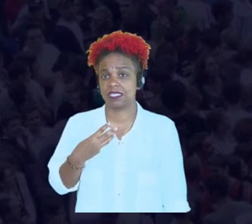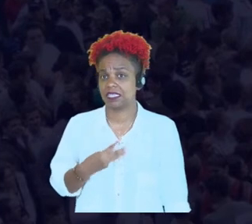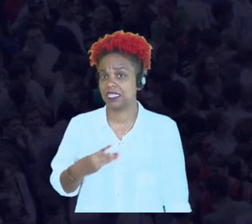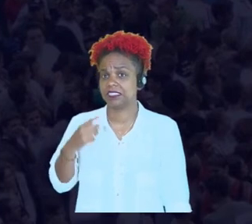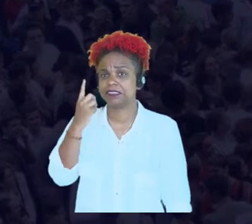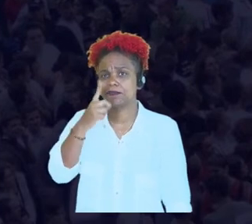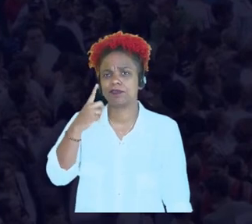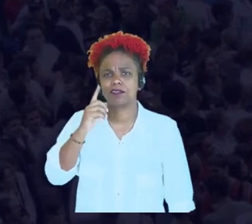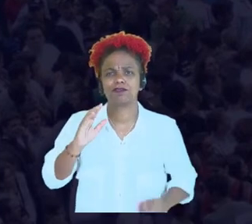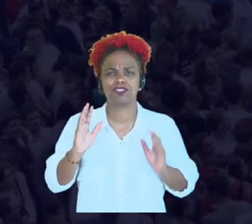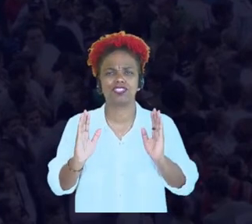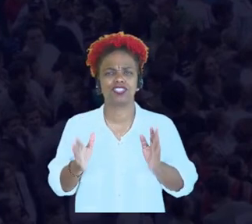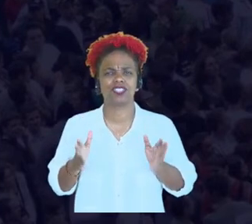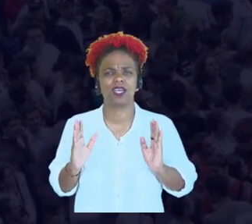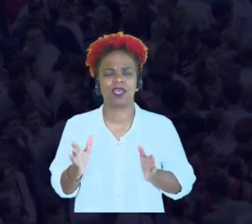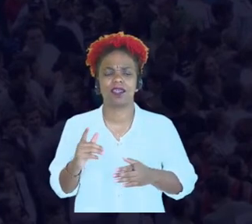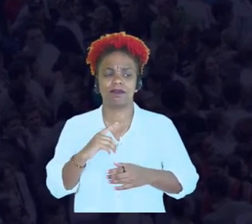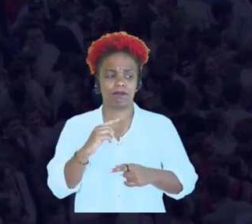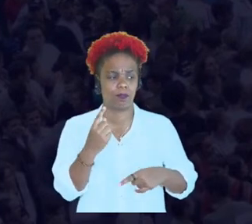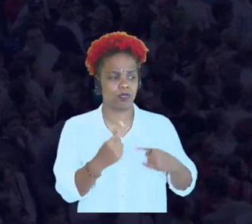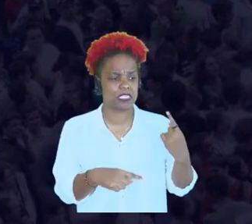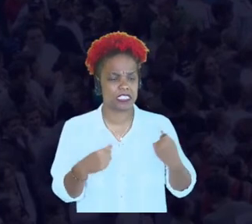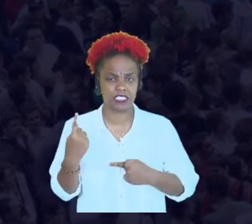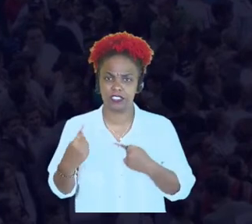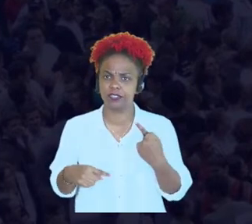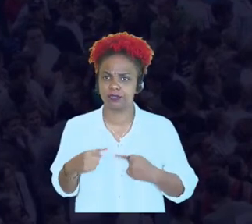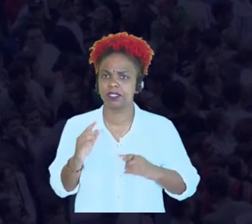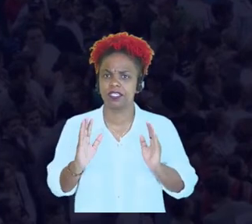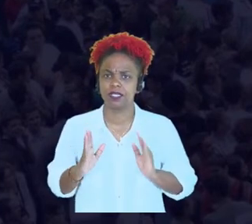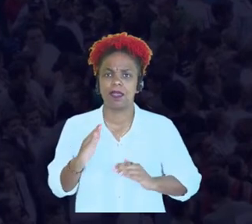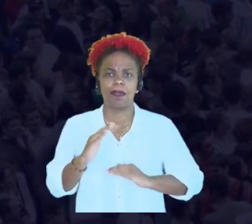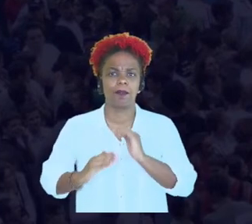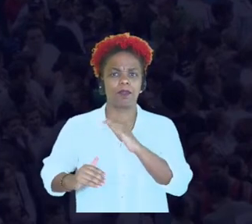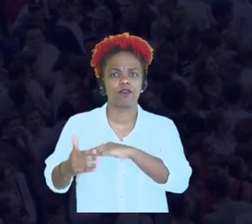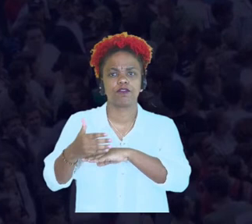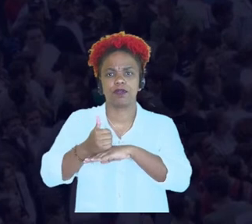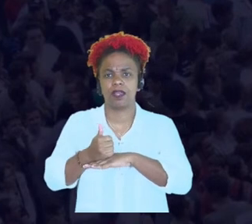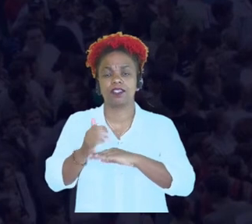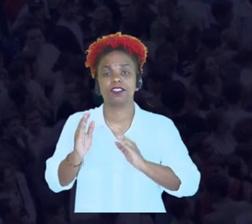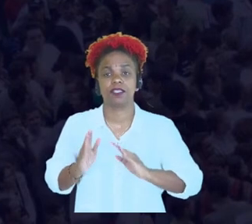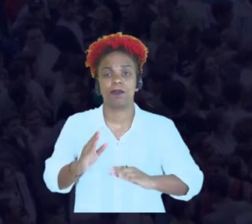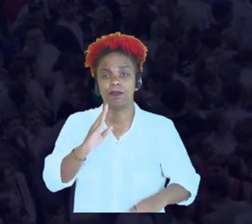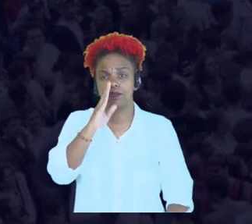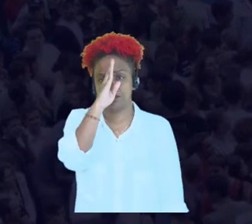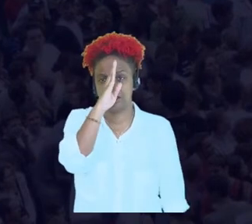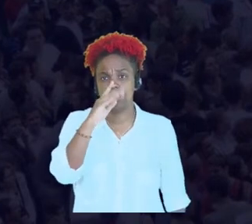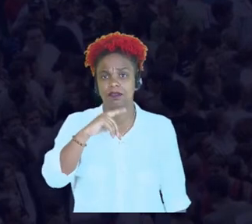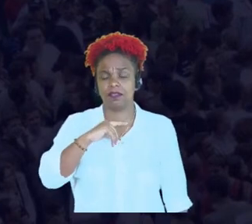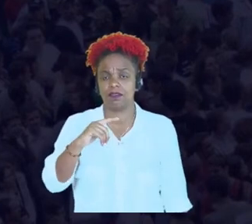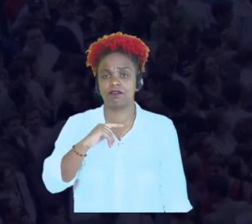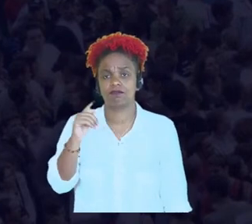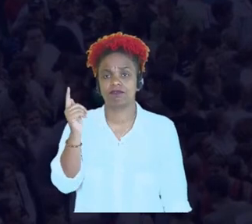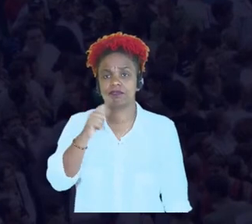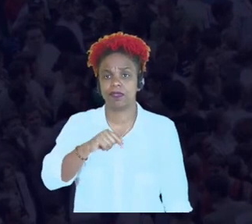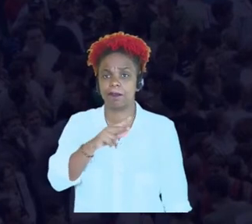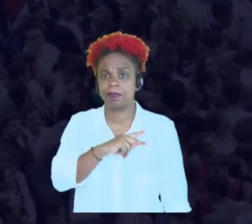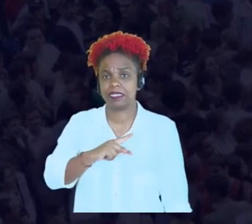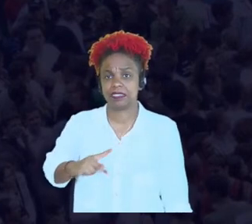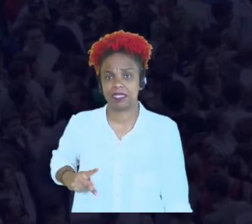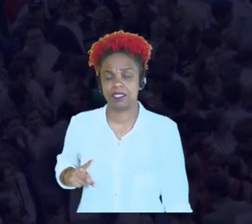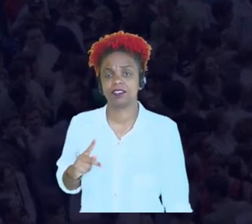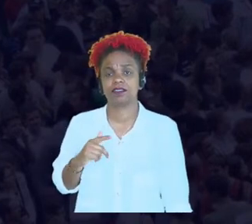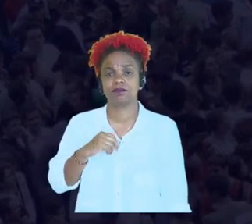deputados já eram políticos profissionais quando Bolsonaro assume a presidência da